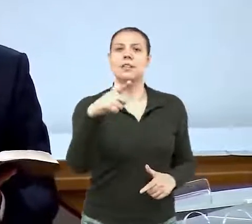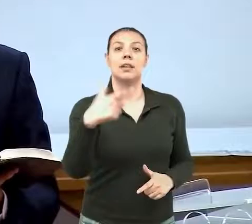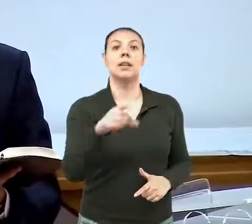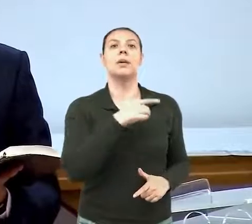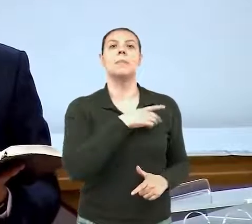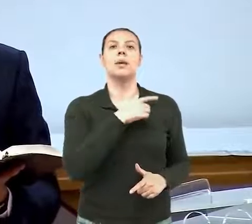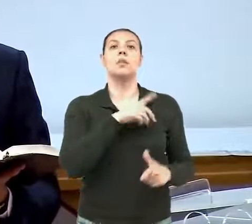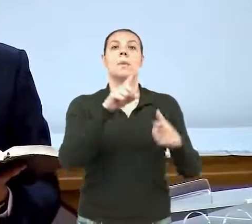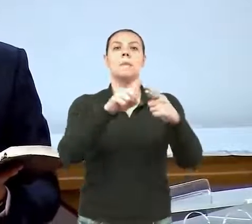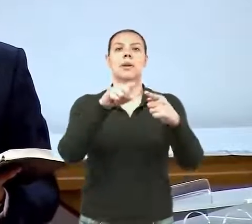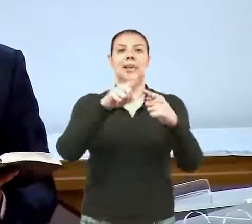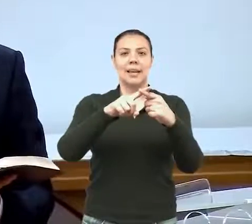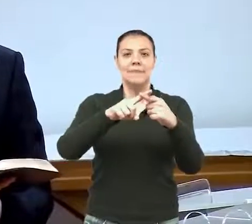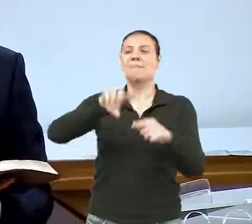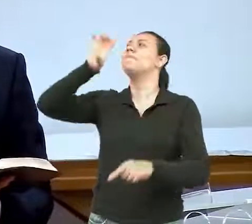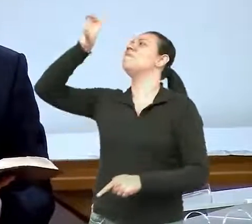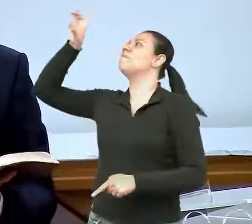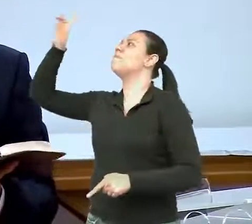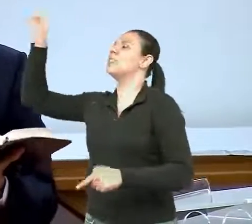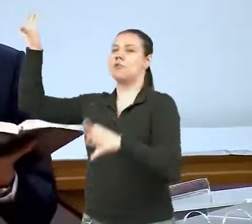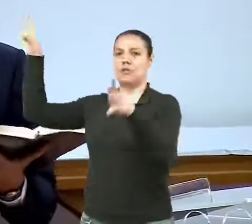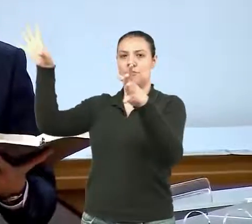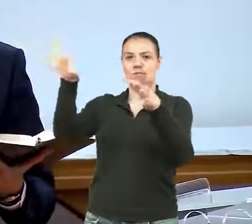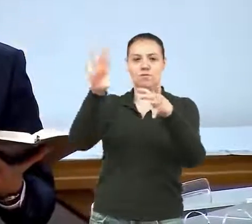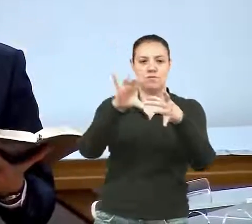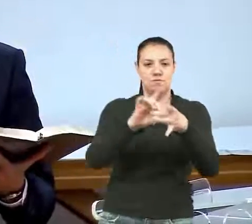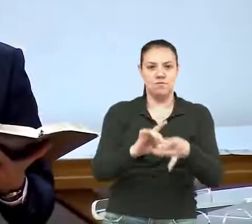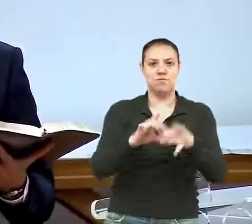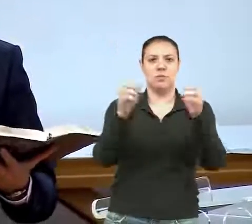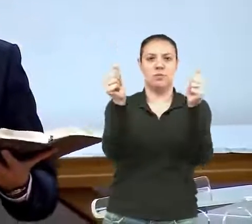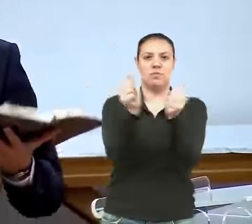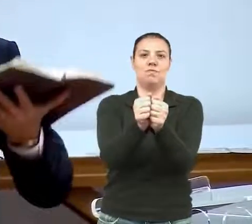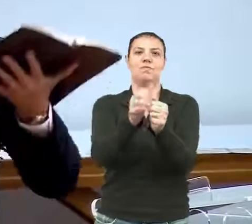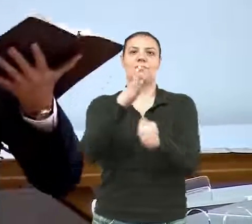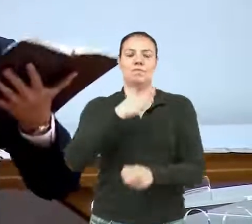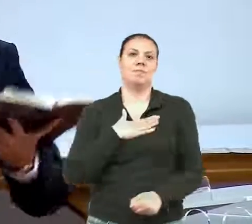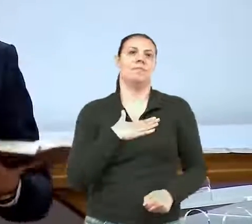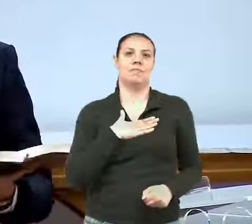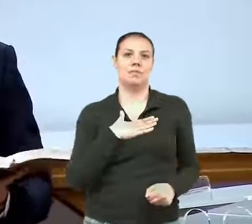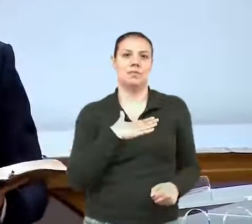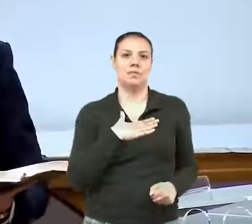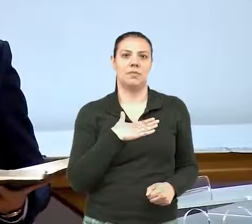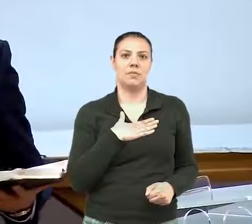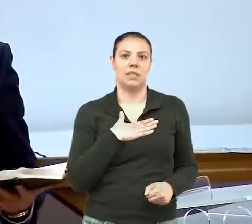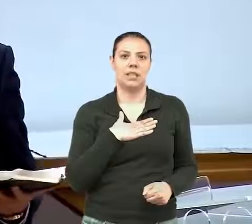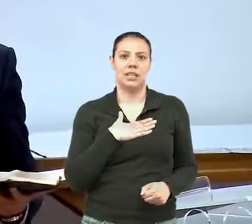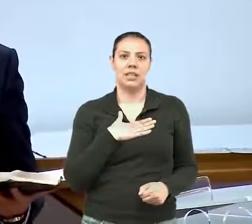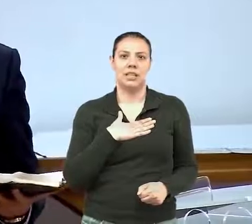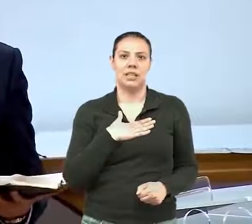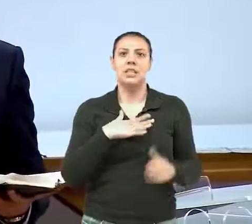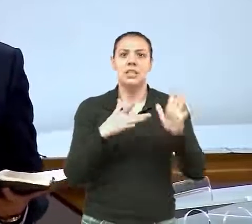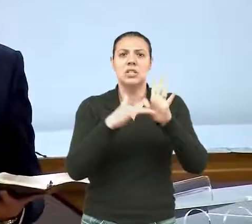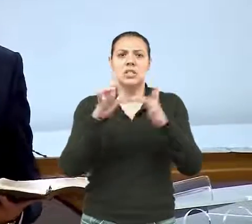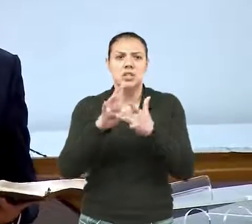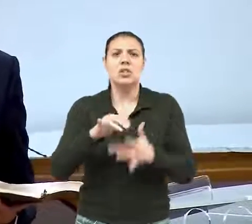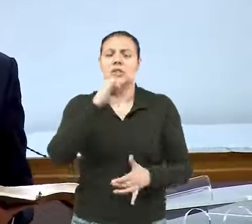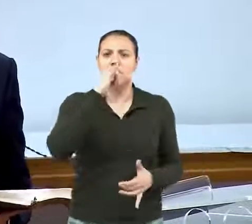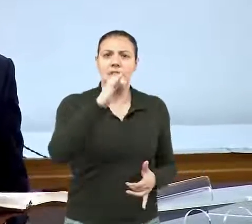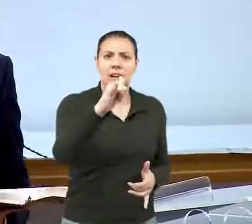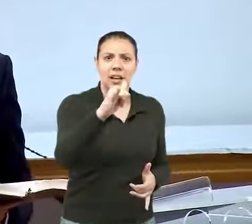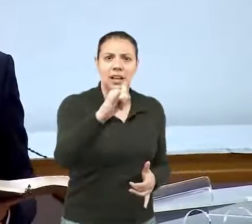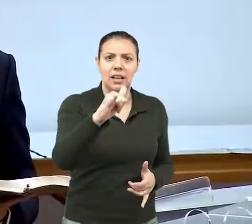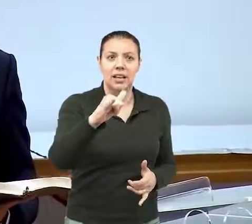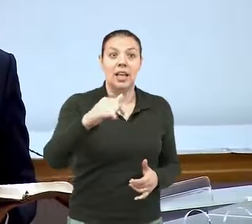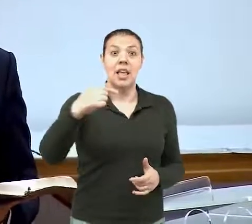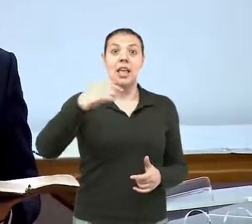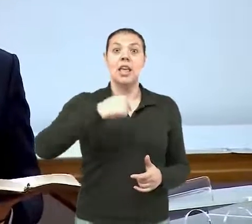presença de Deus. E o Senhor Jesus Cristo foi categórico, antes de subir aos céus, depois da sua ressurreição: eis que eu